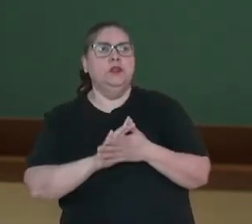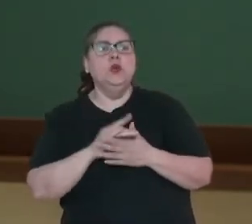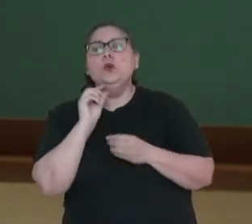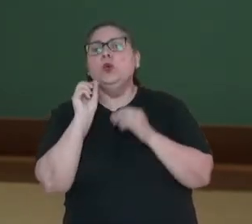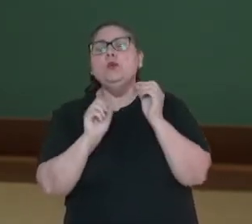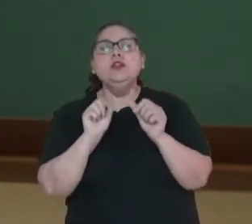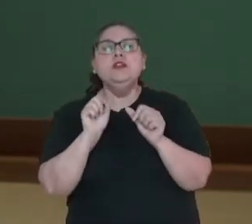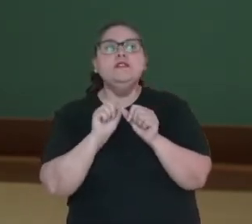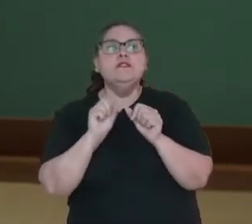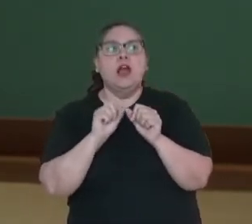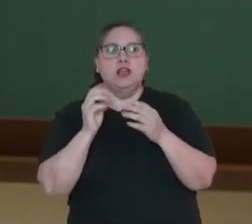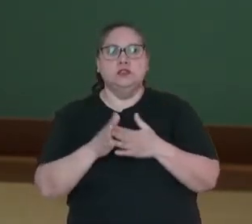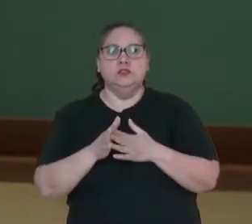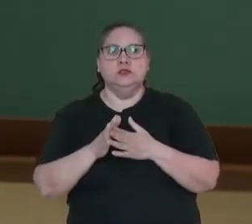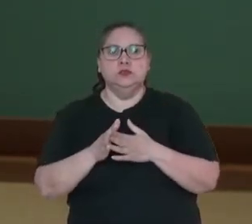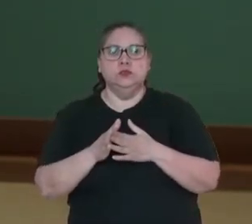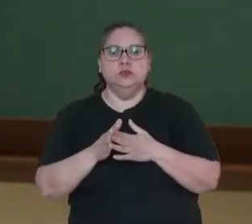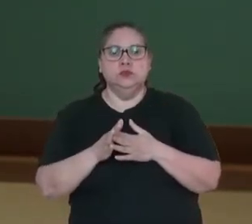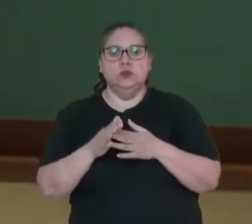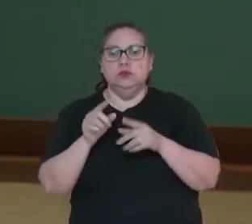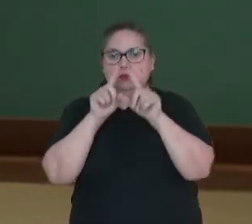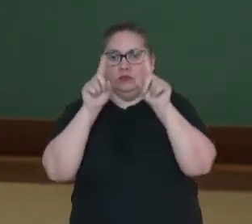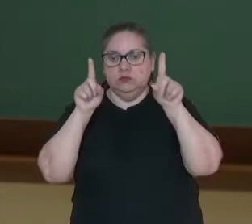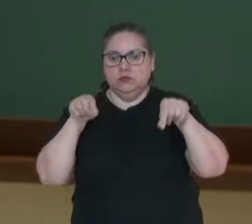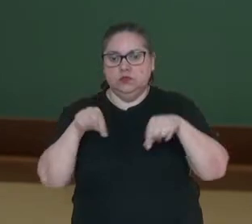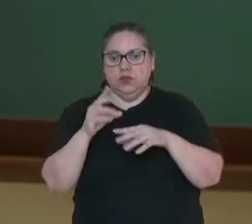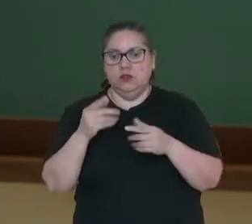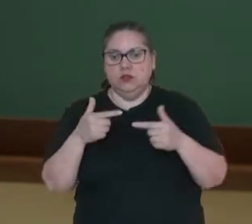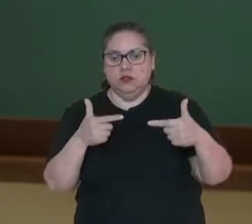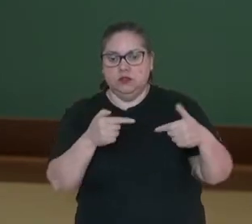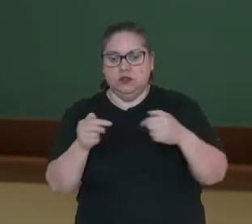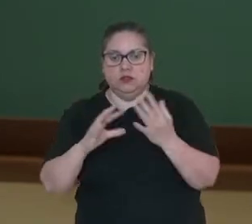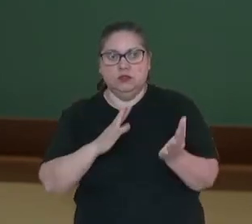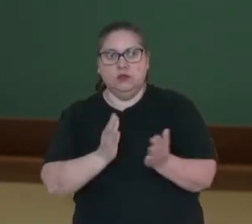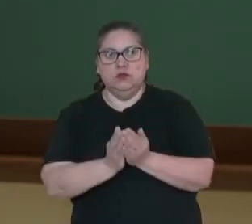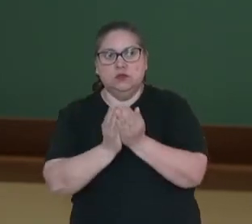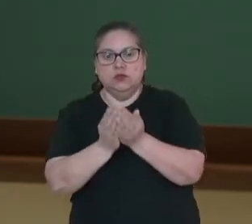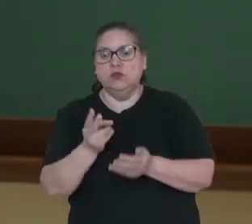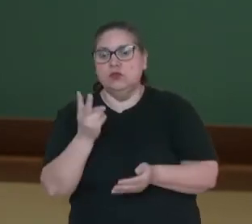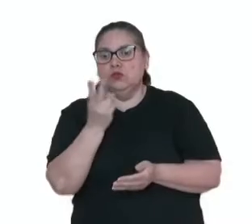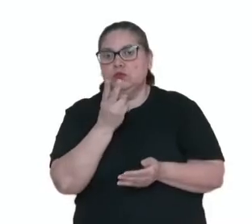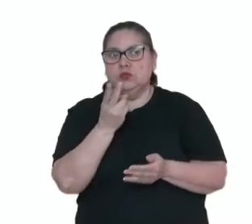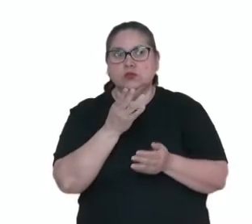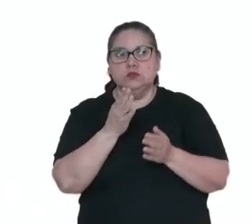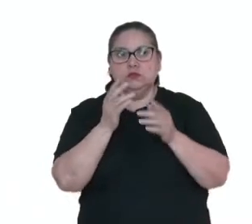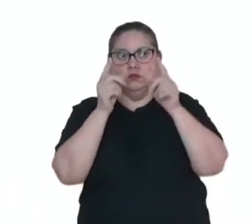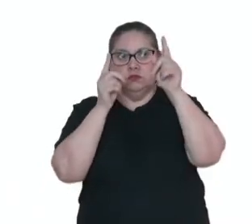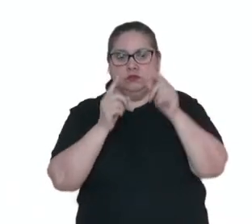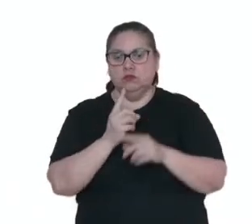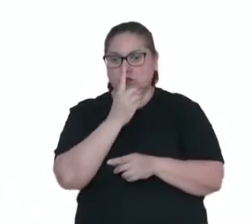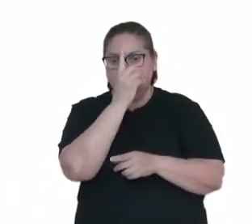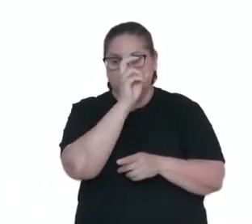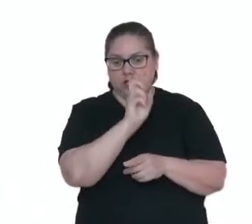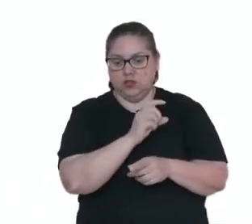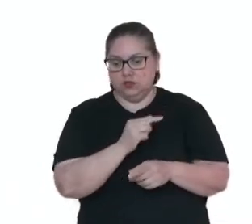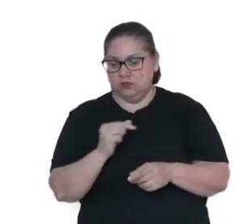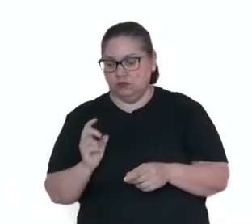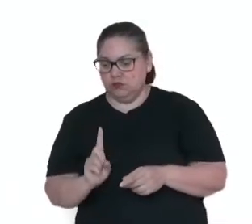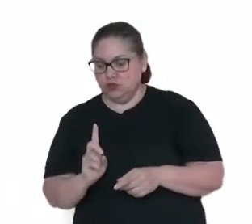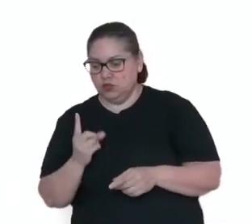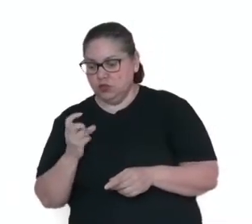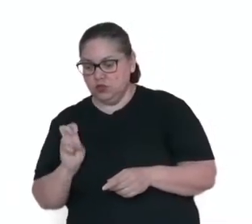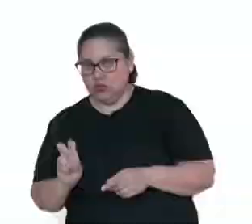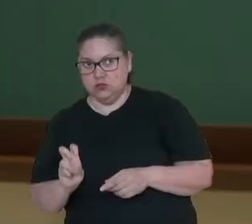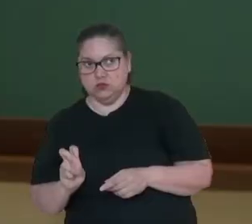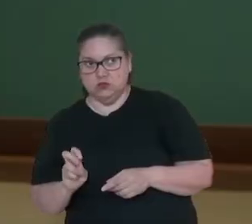que funciona o tabuleiro de batalha naval? São 2 quadros, 15 por 15,